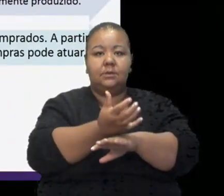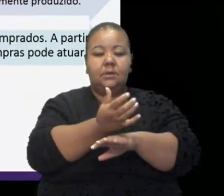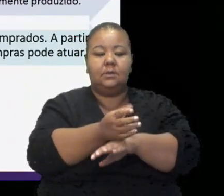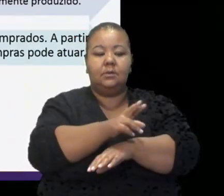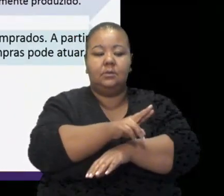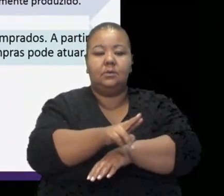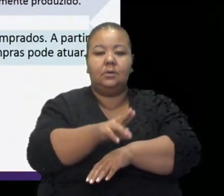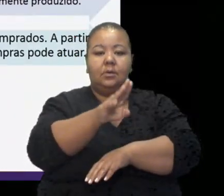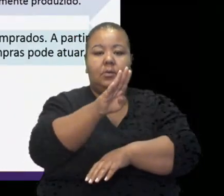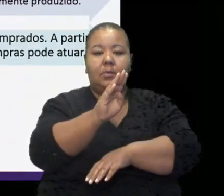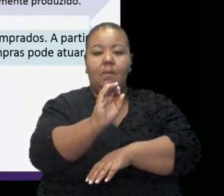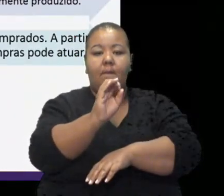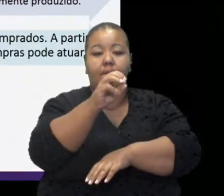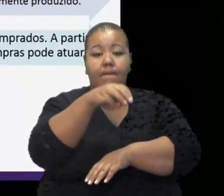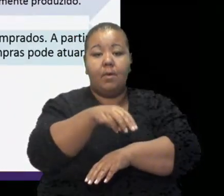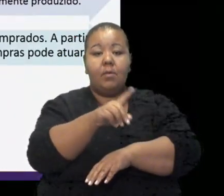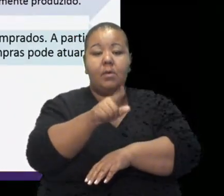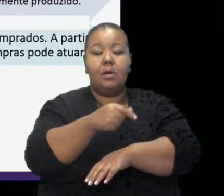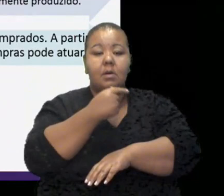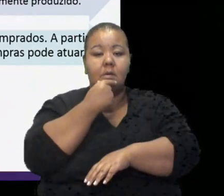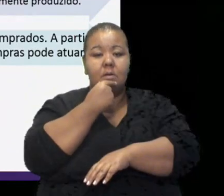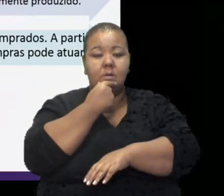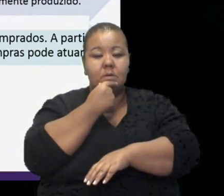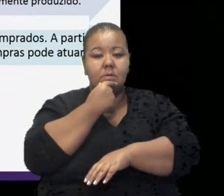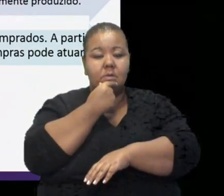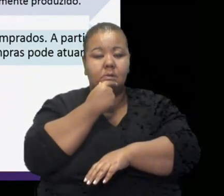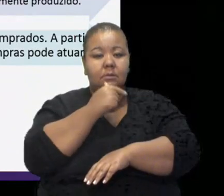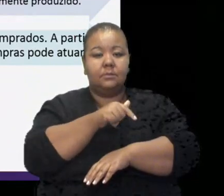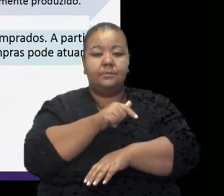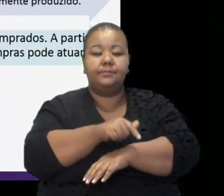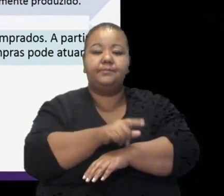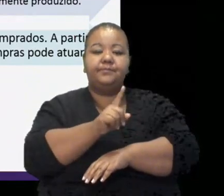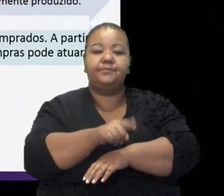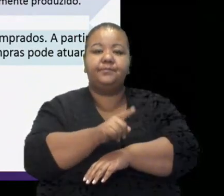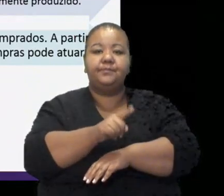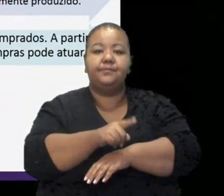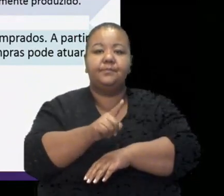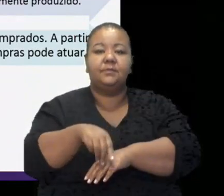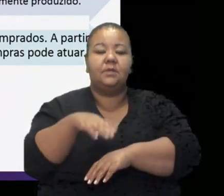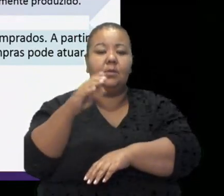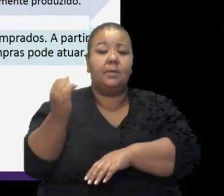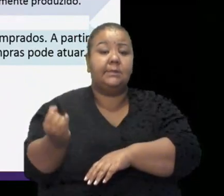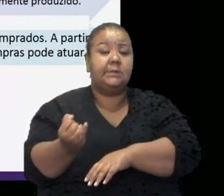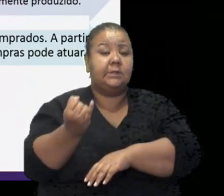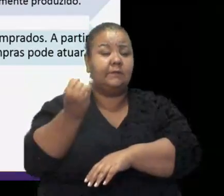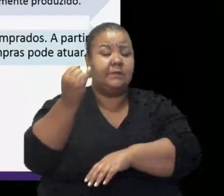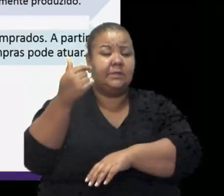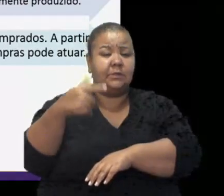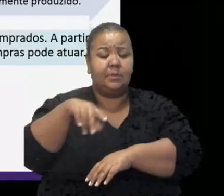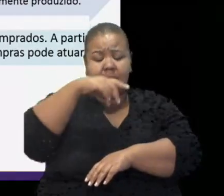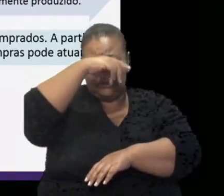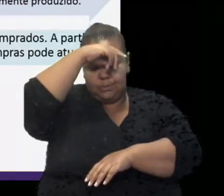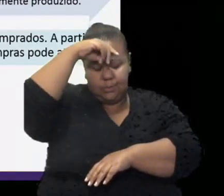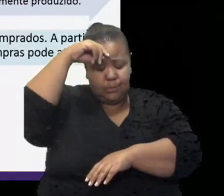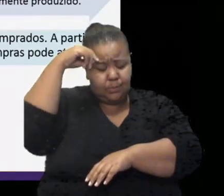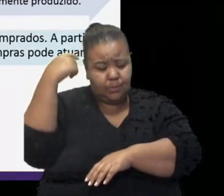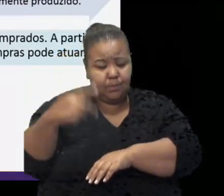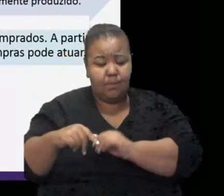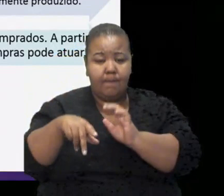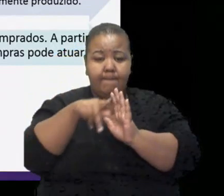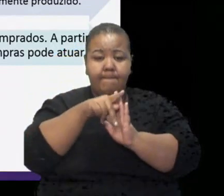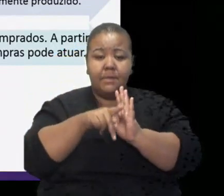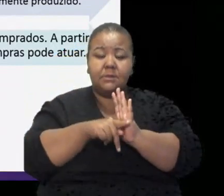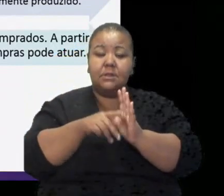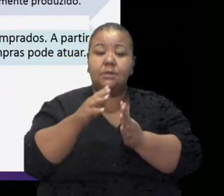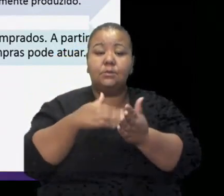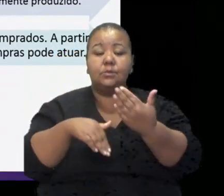aqui, que é BOM, que é Bill of Material, né, que é a parte mais difícil, também mais trabalhosa no projeto. Então, todos